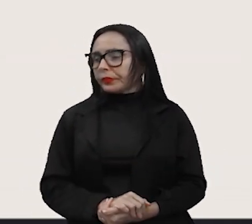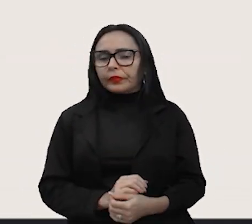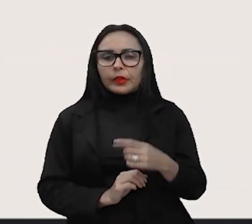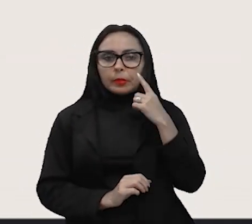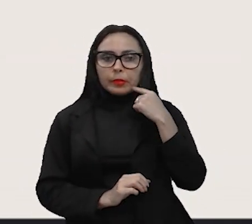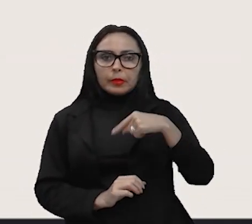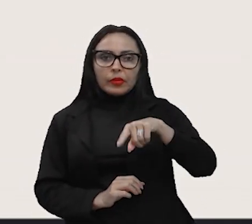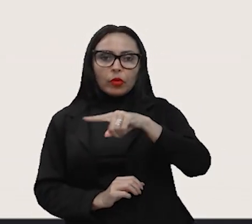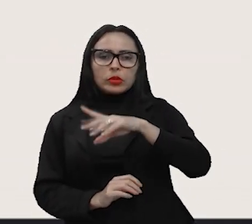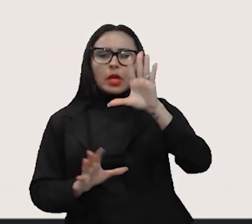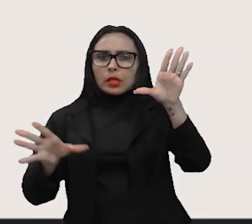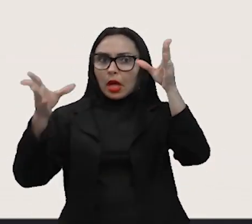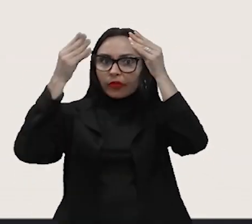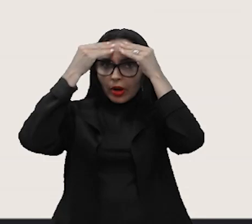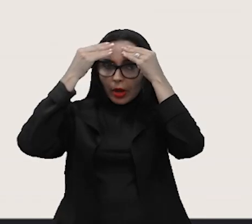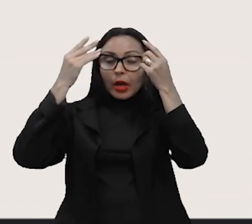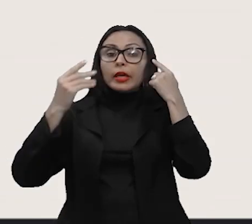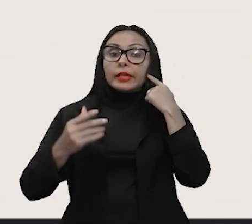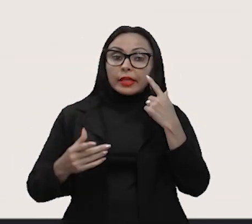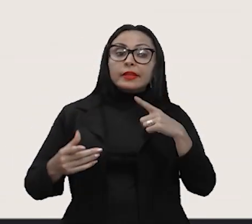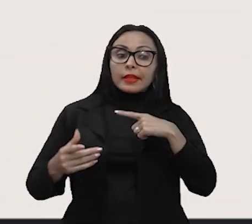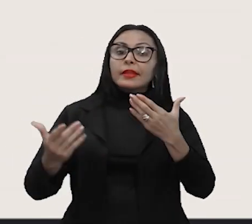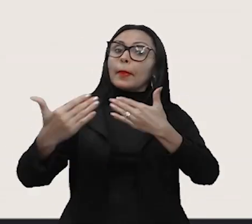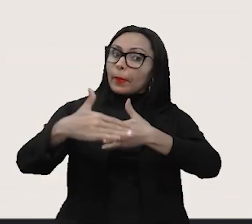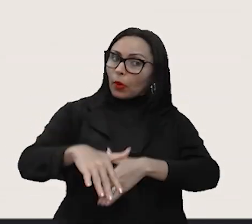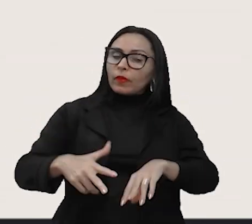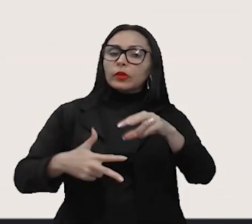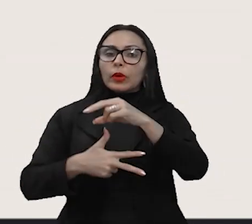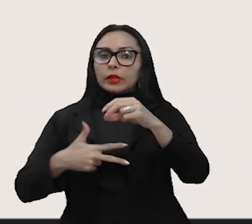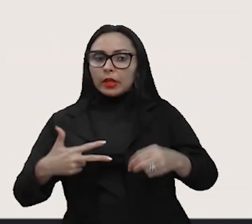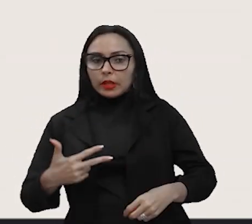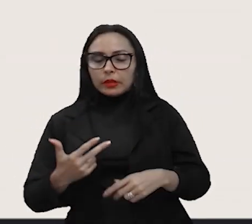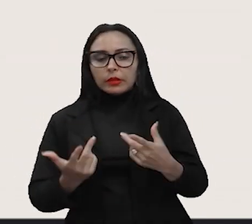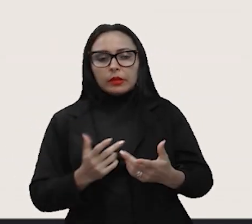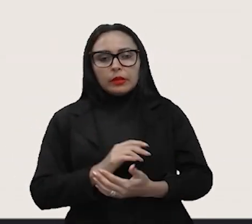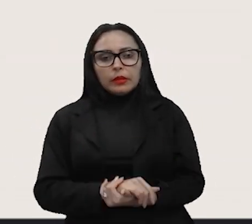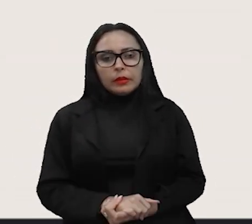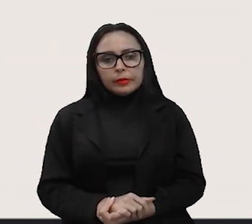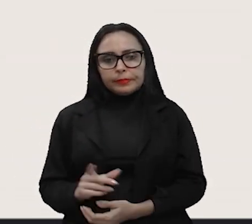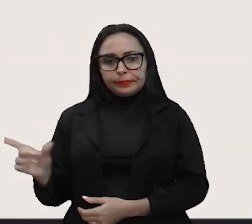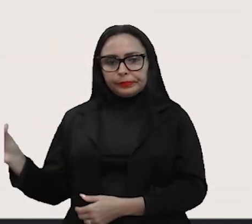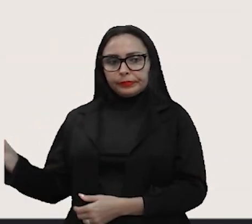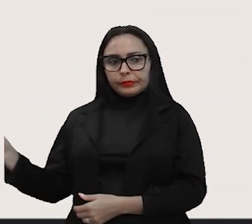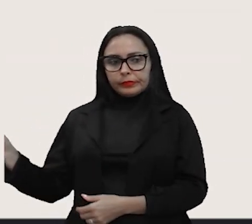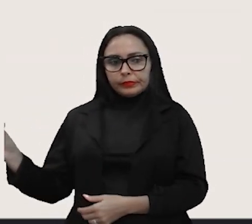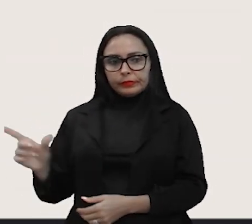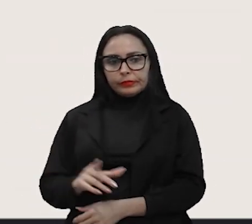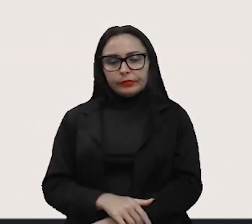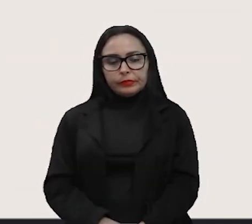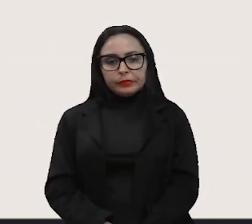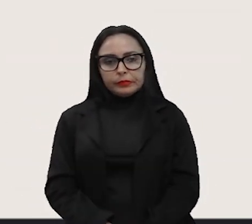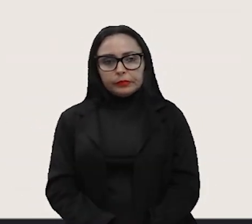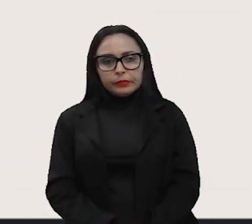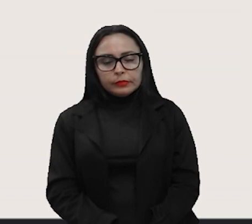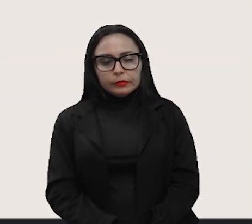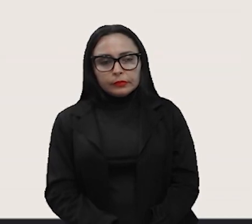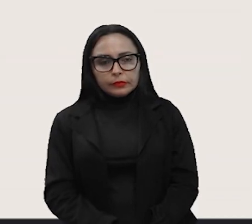isso vai cair no Enem, tá? Ele vai botar o desenhozinho de um osso e ele vai